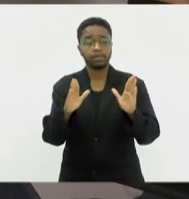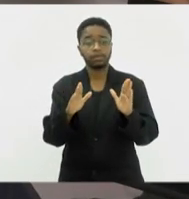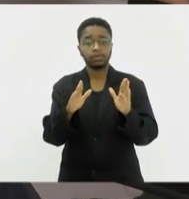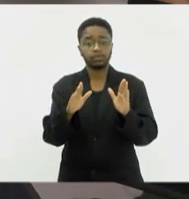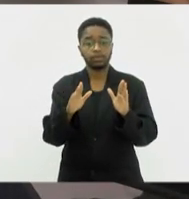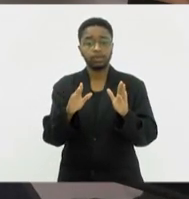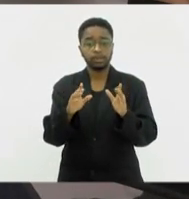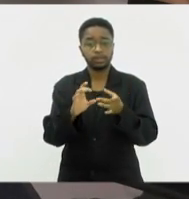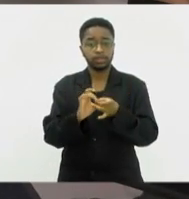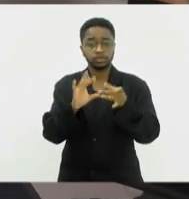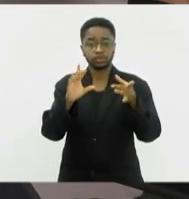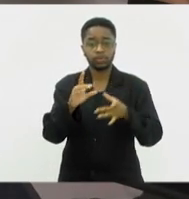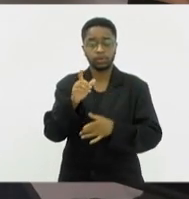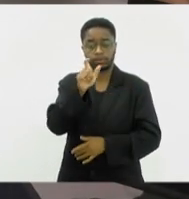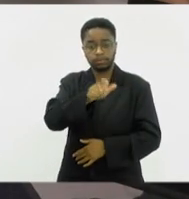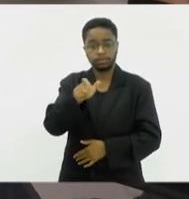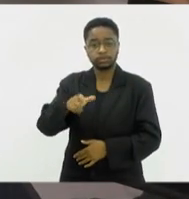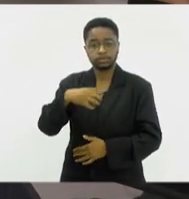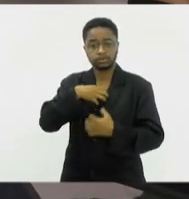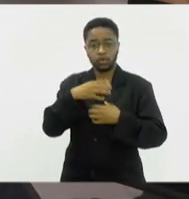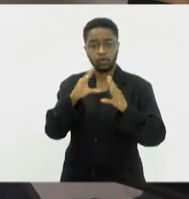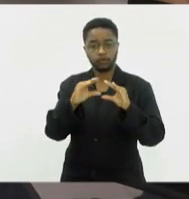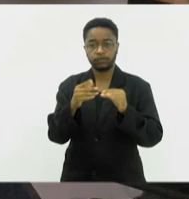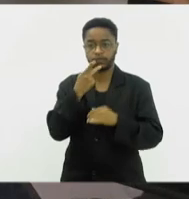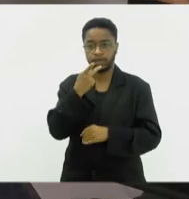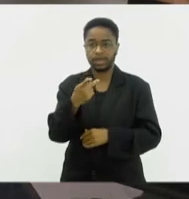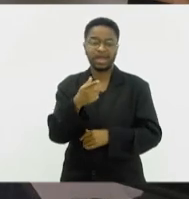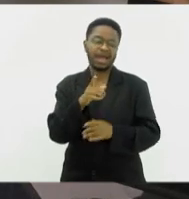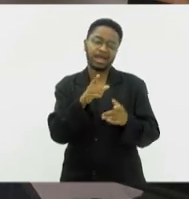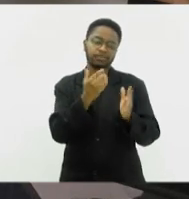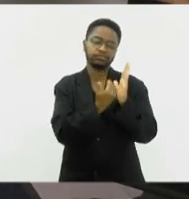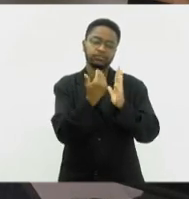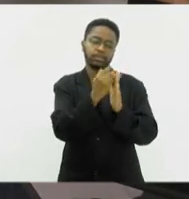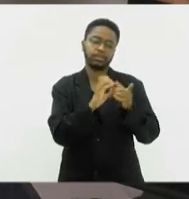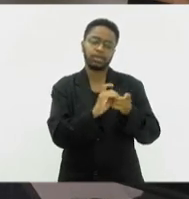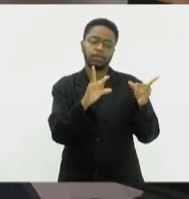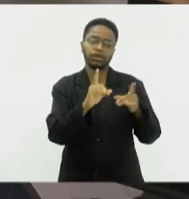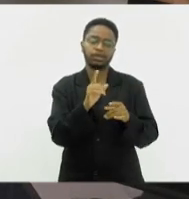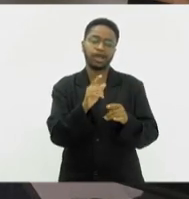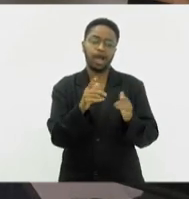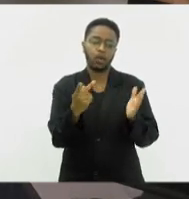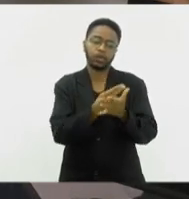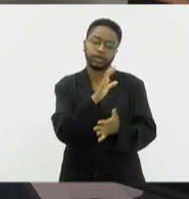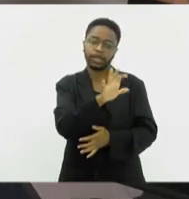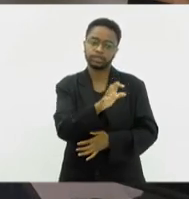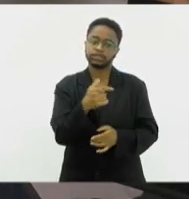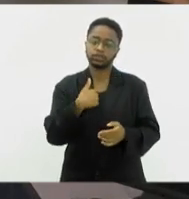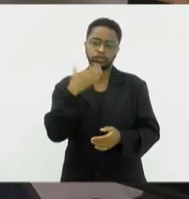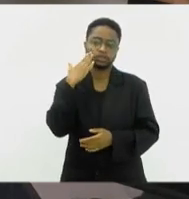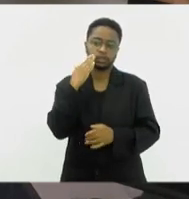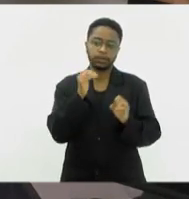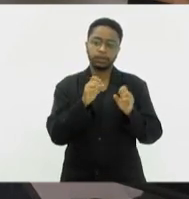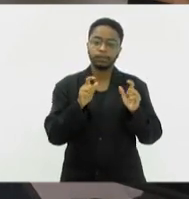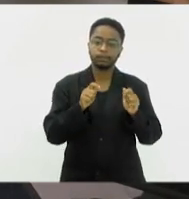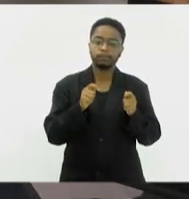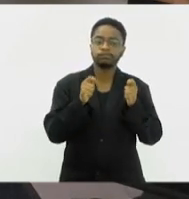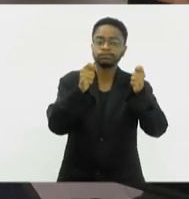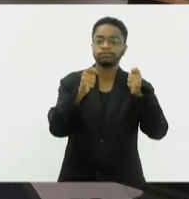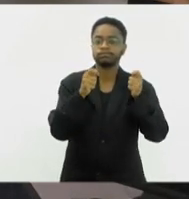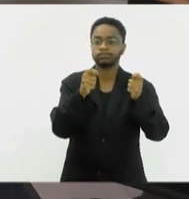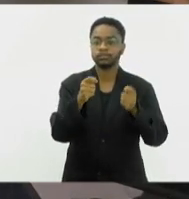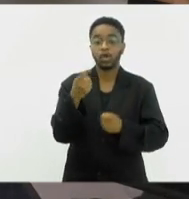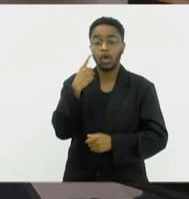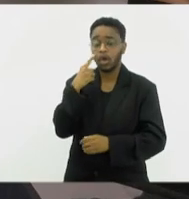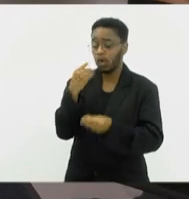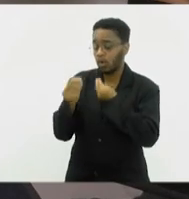em falar. O excesso de democracia tem esse... Eu sei que Vossa Excelência é militante dos direitos humanos, mas o excesso de democracia... Mas veja como Vossa Excelência vem